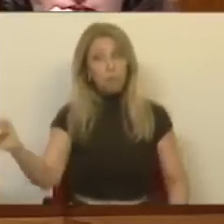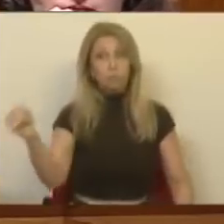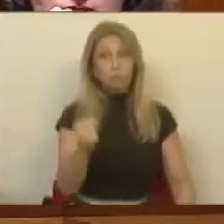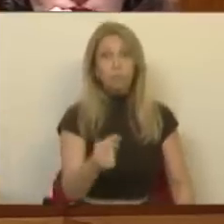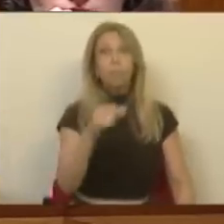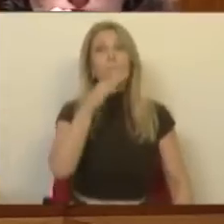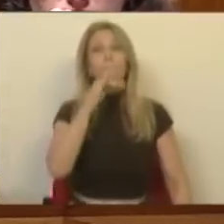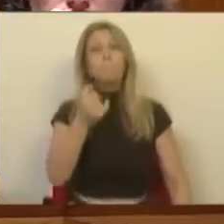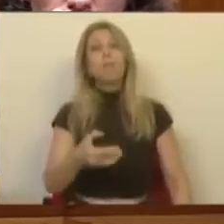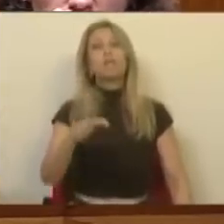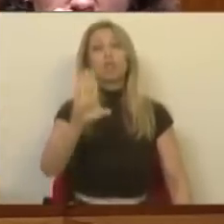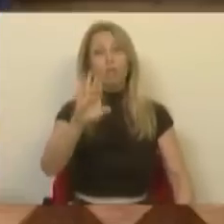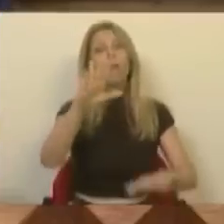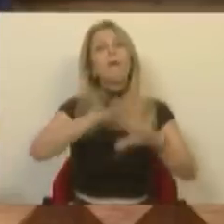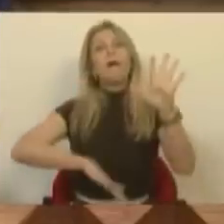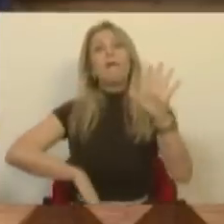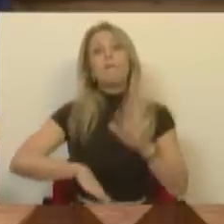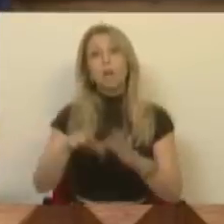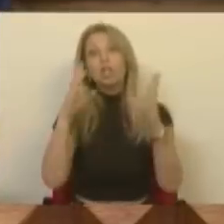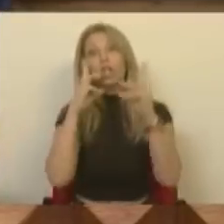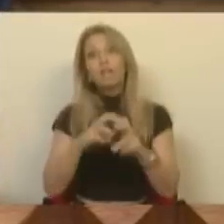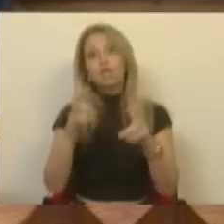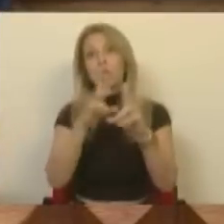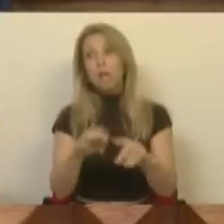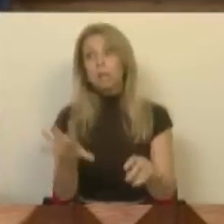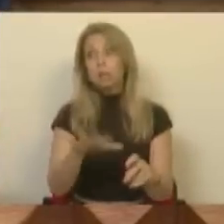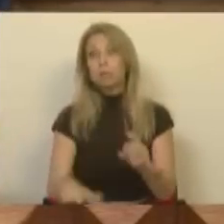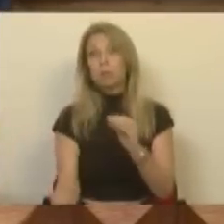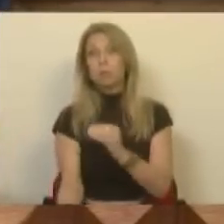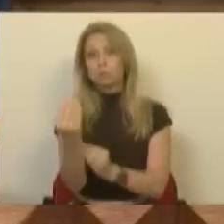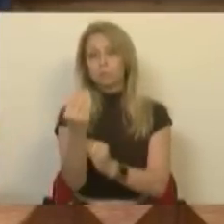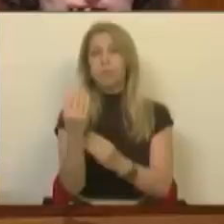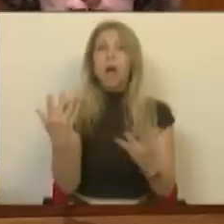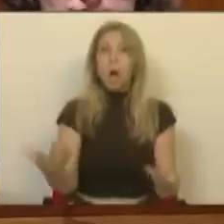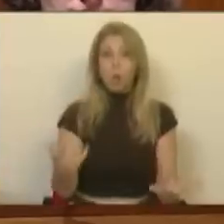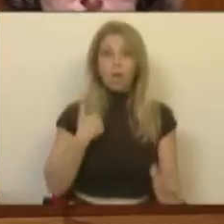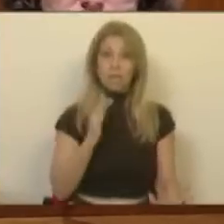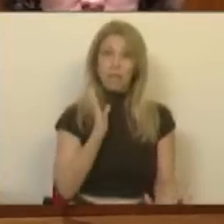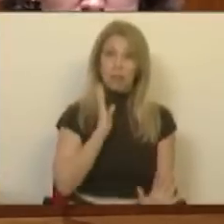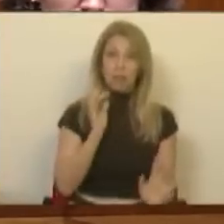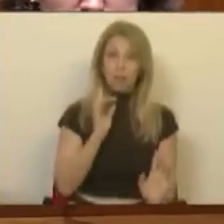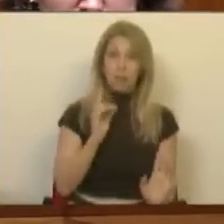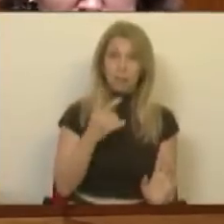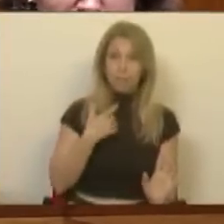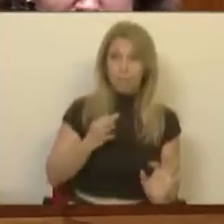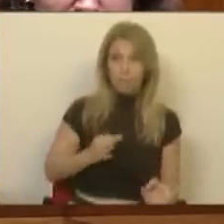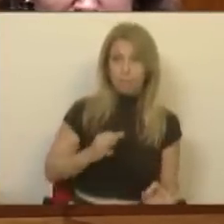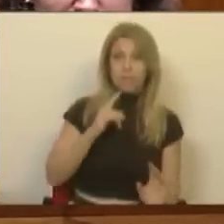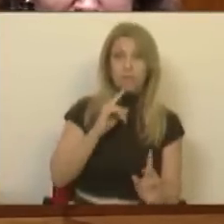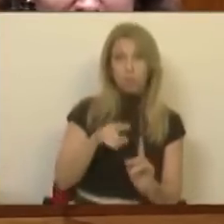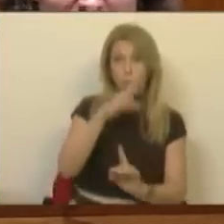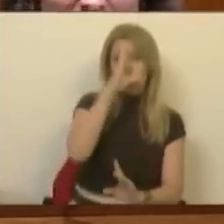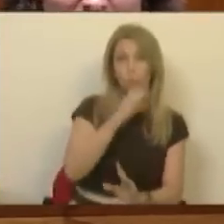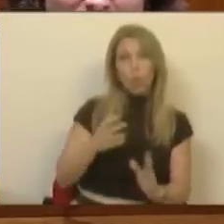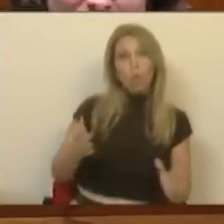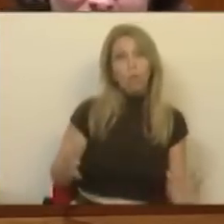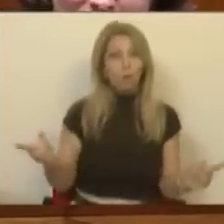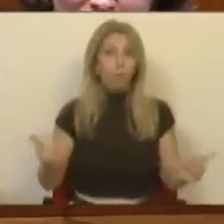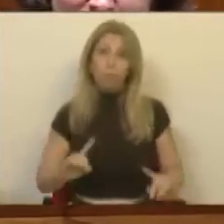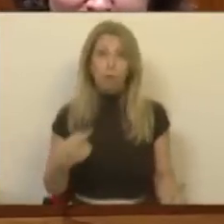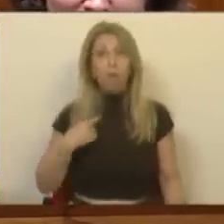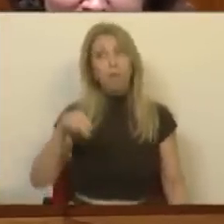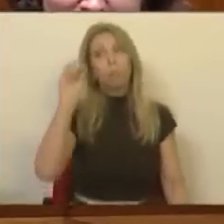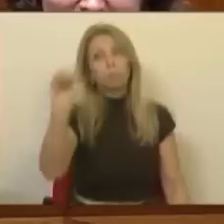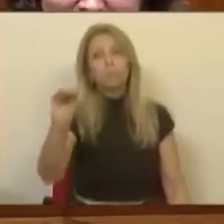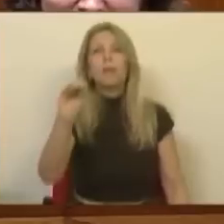para investigar esse nome agora isso não depende do governo o depende do governo é fazer a gerir gay e fez gay